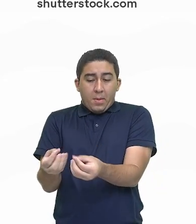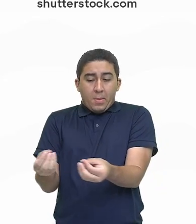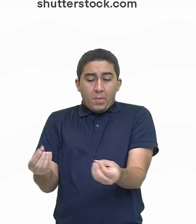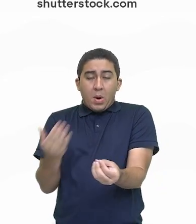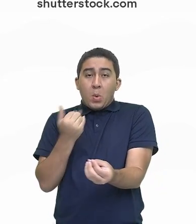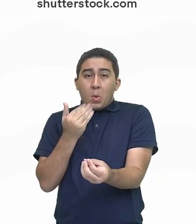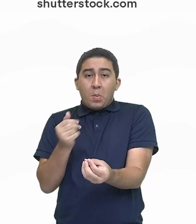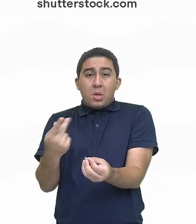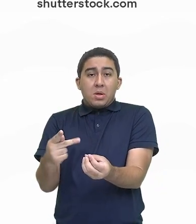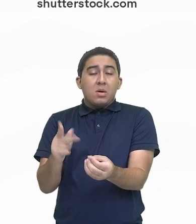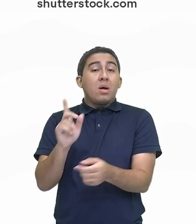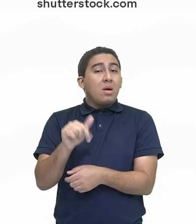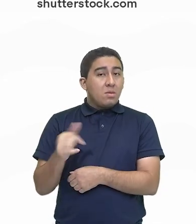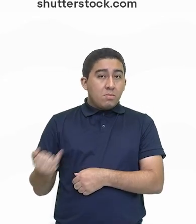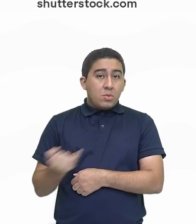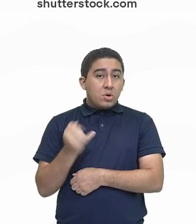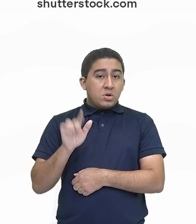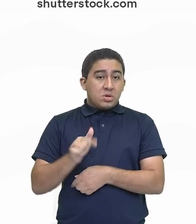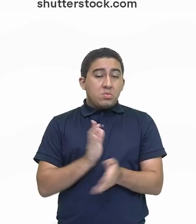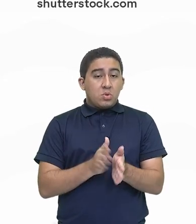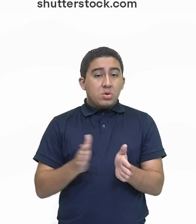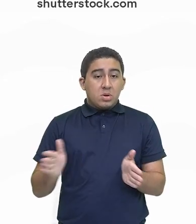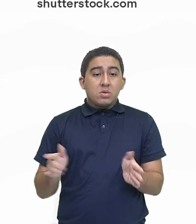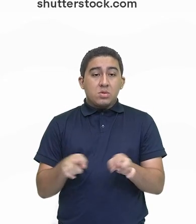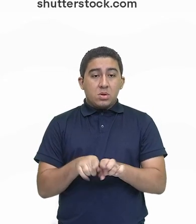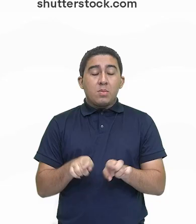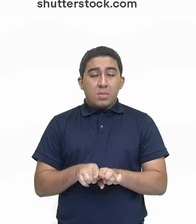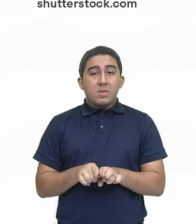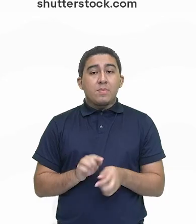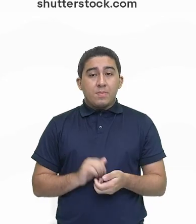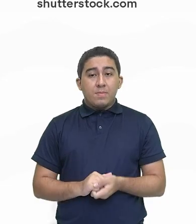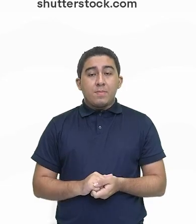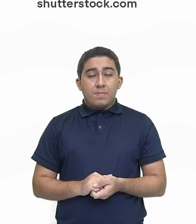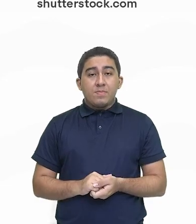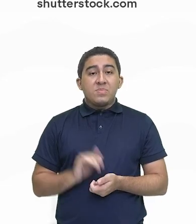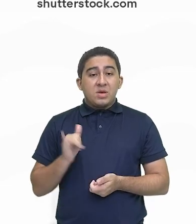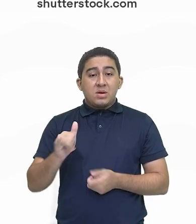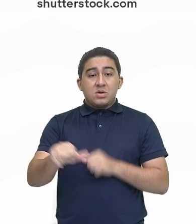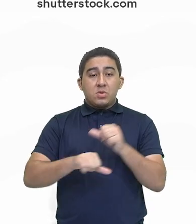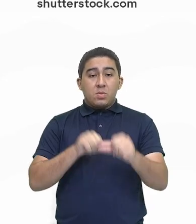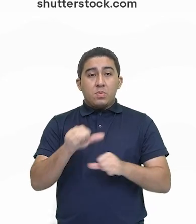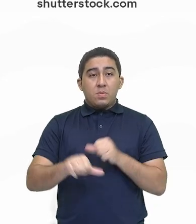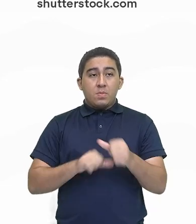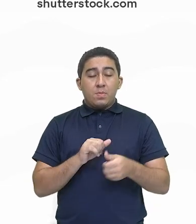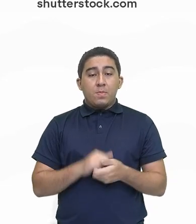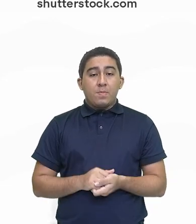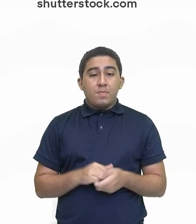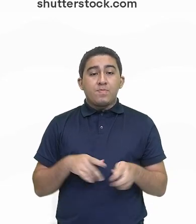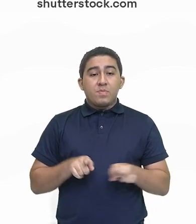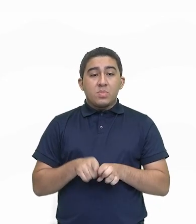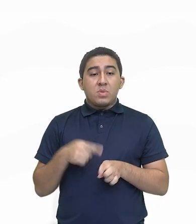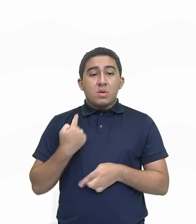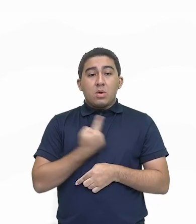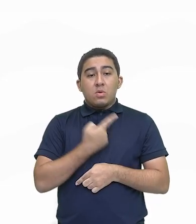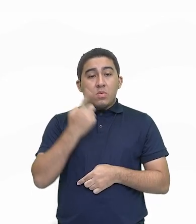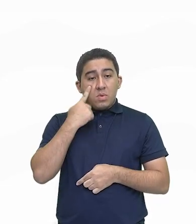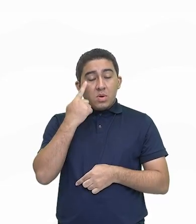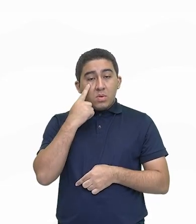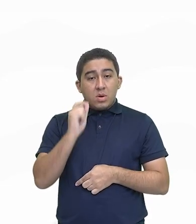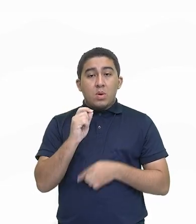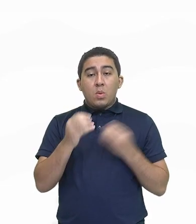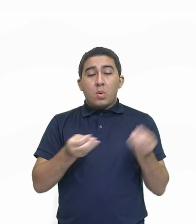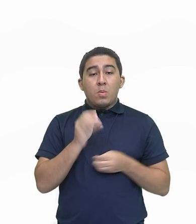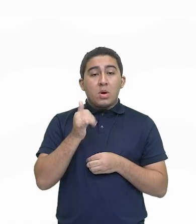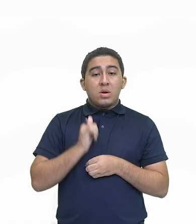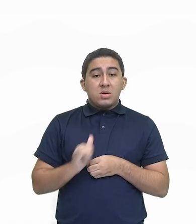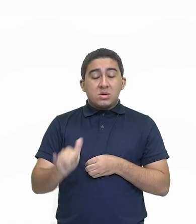que é muito importante nesse processo aí de transferência de energia. E é quando nós vamos ver sobre o fluxo